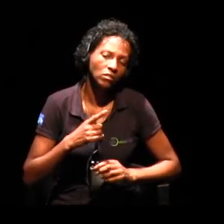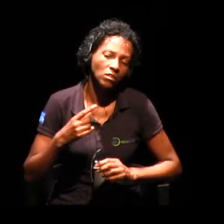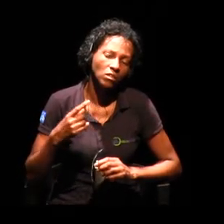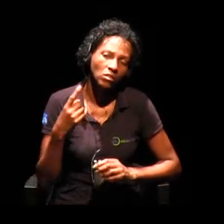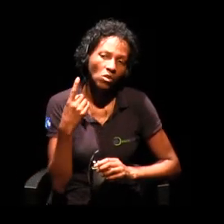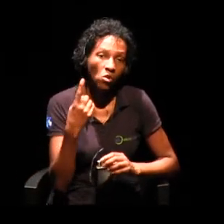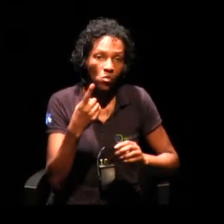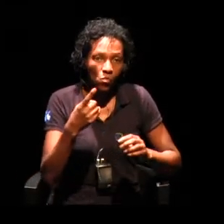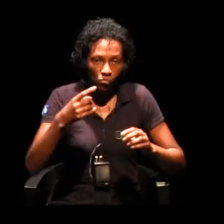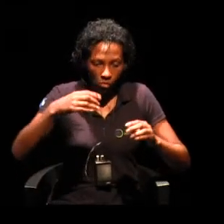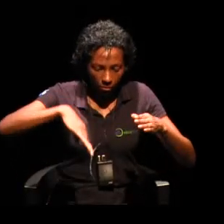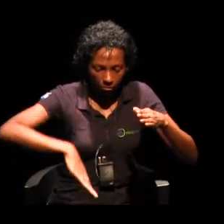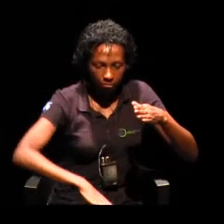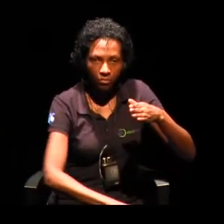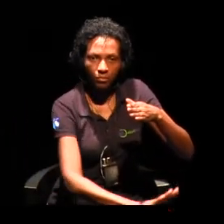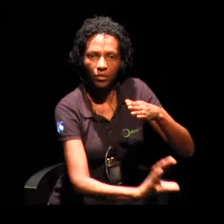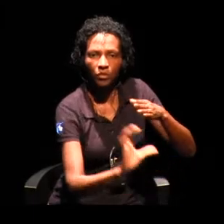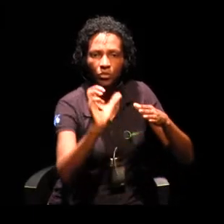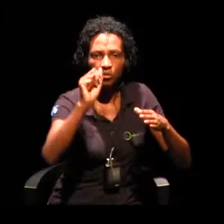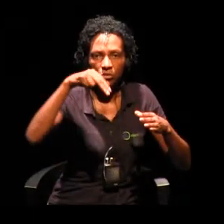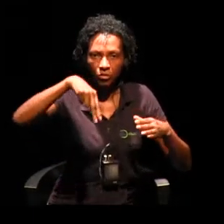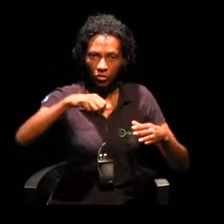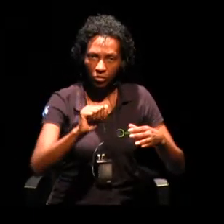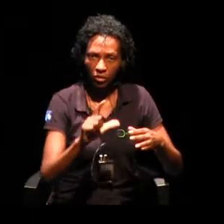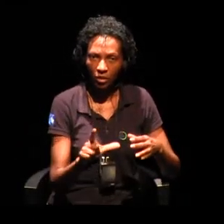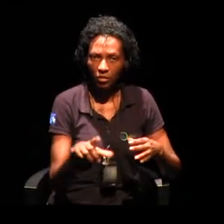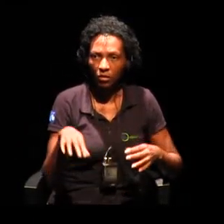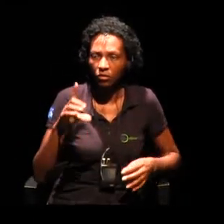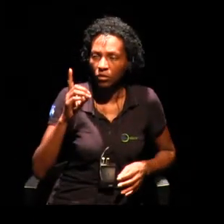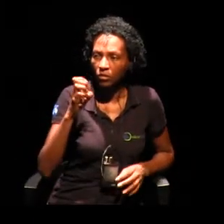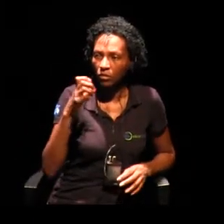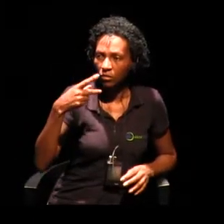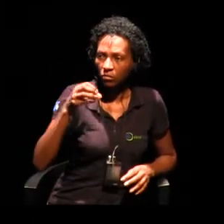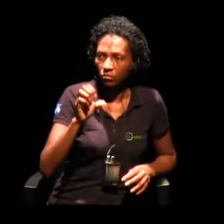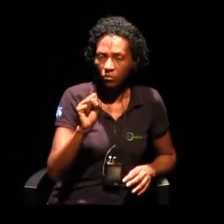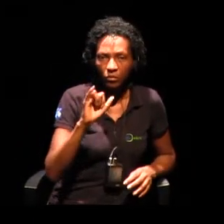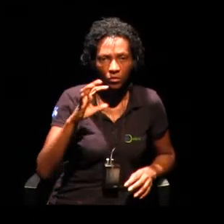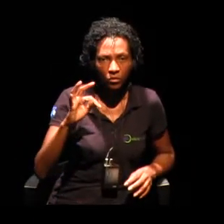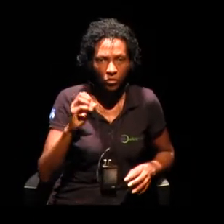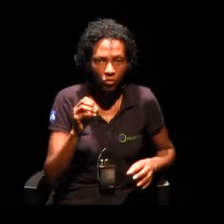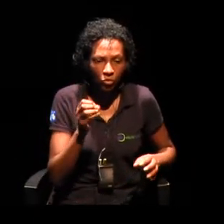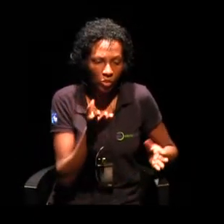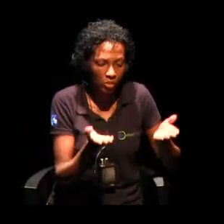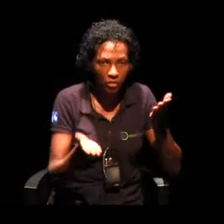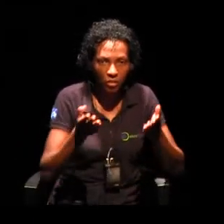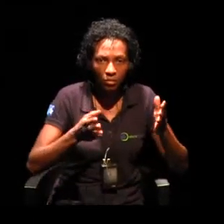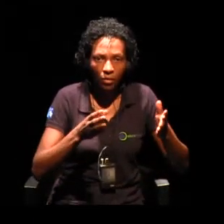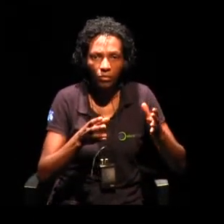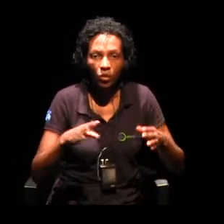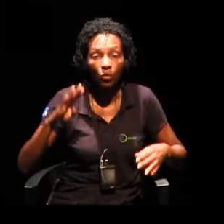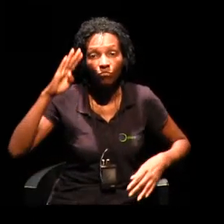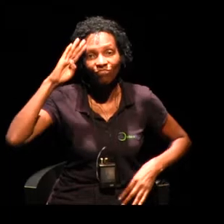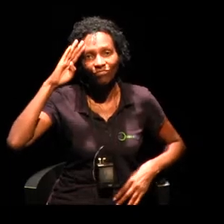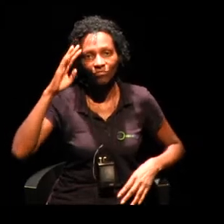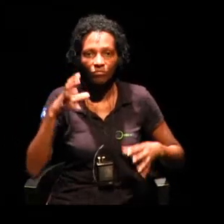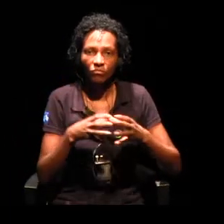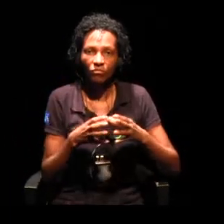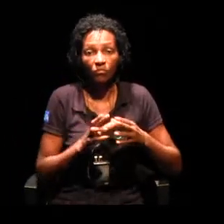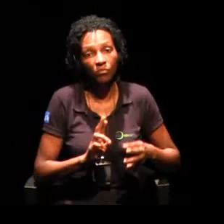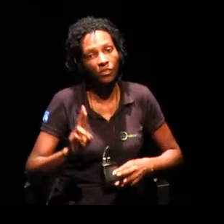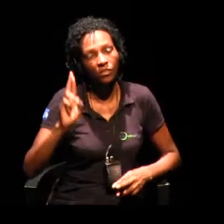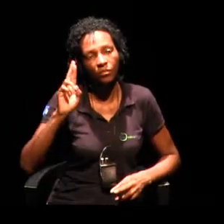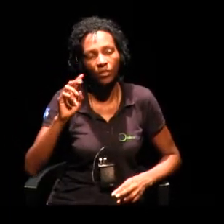é que houve uma parte por baixo do canal, os depósitos são